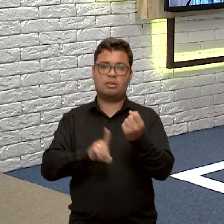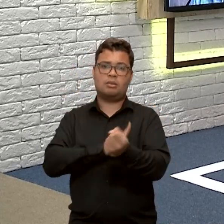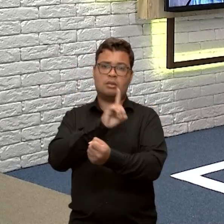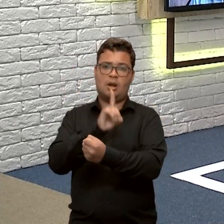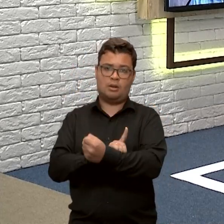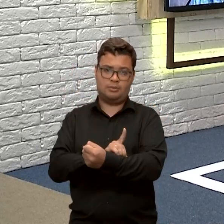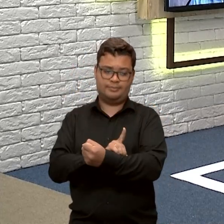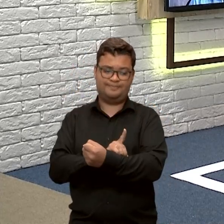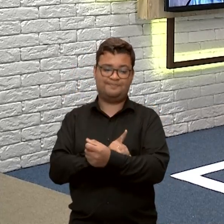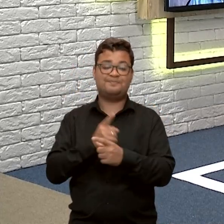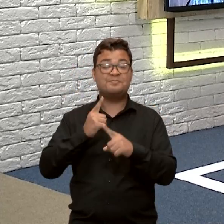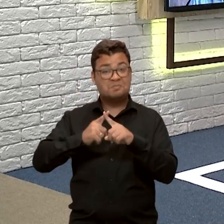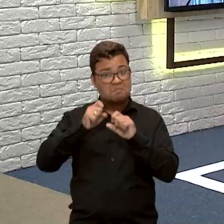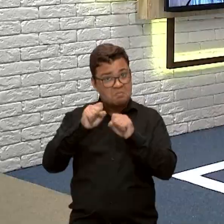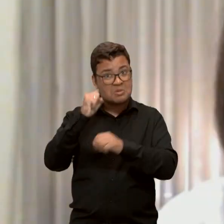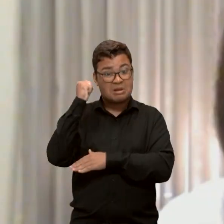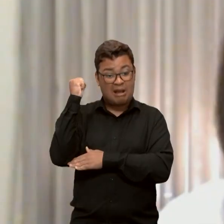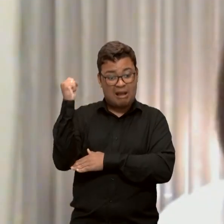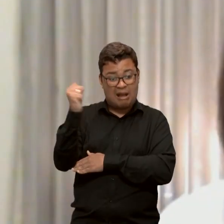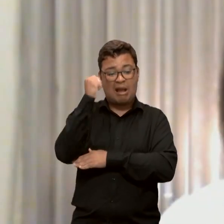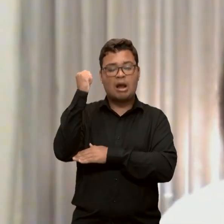que a gente precisa ficar ainda mais atenta?